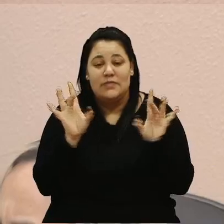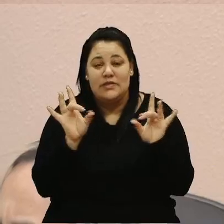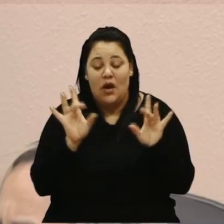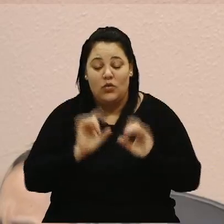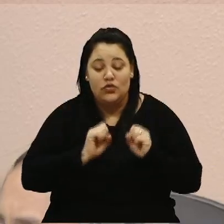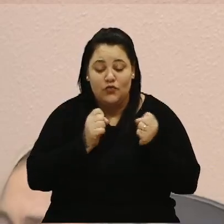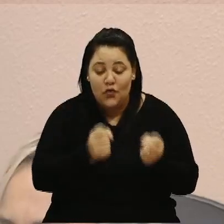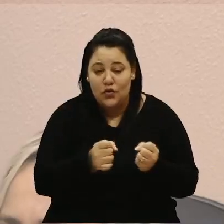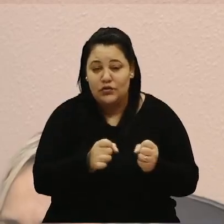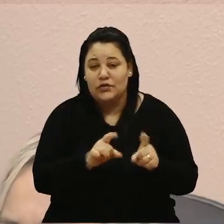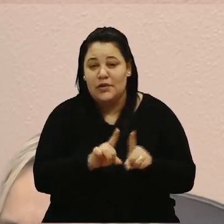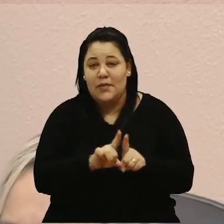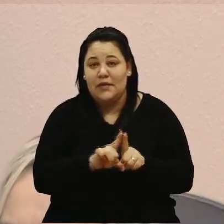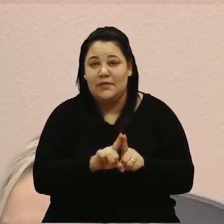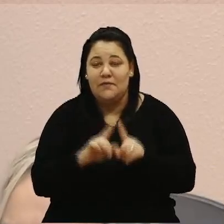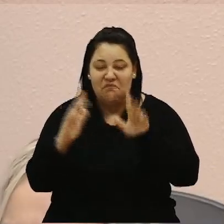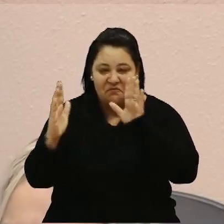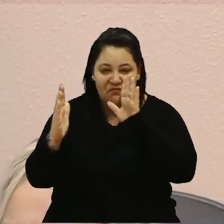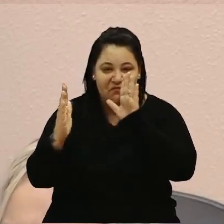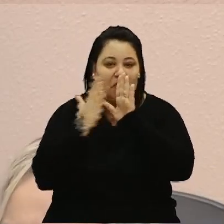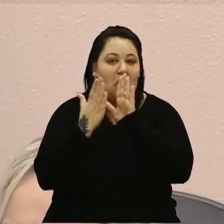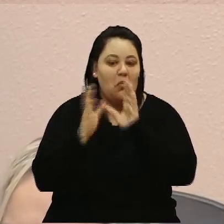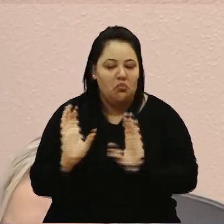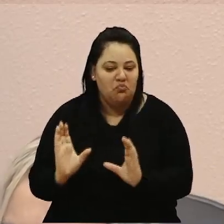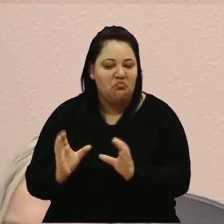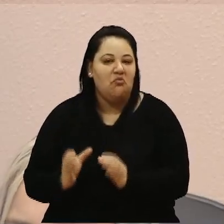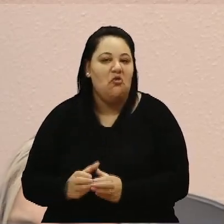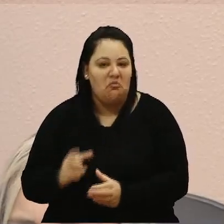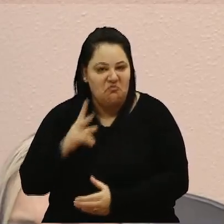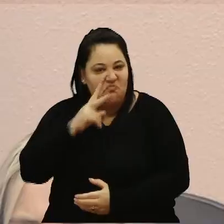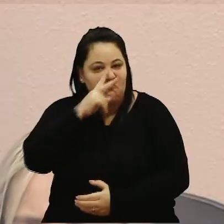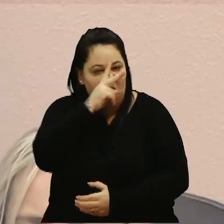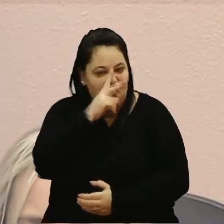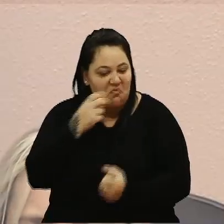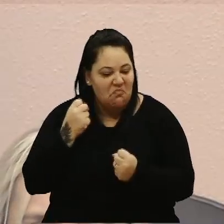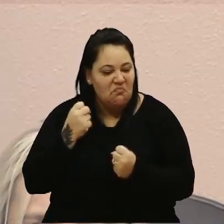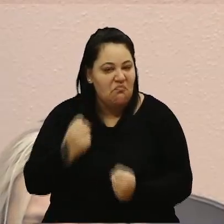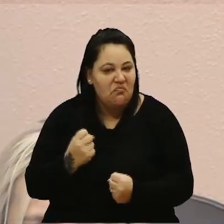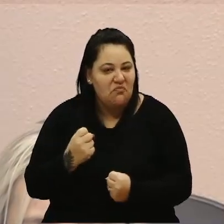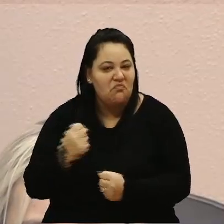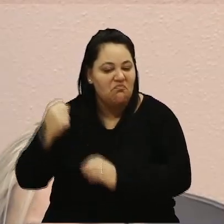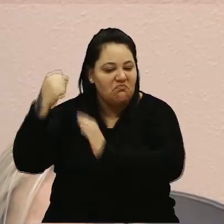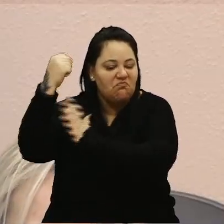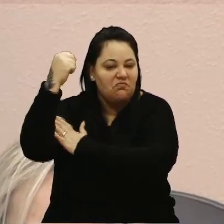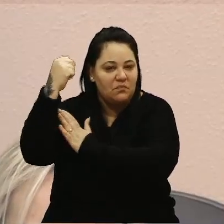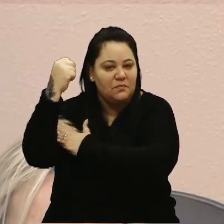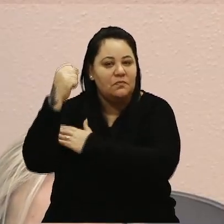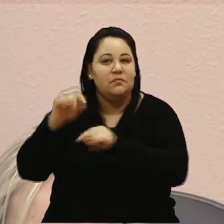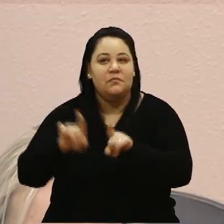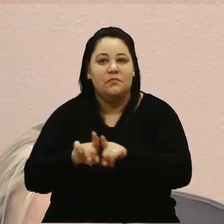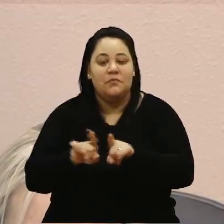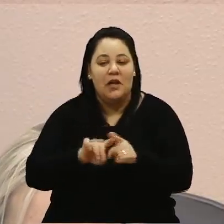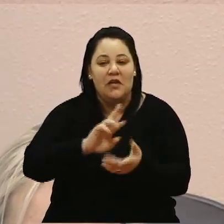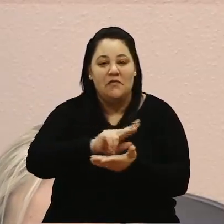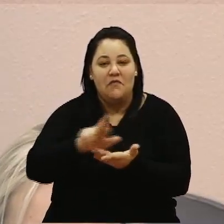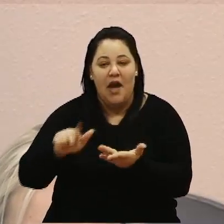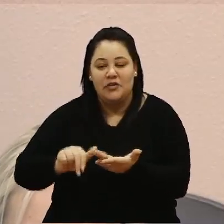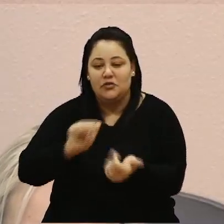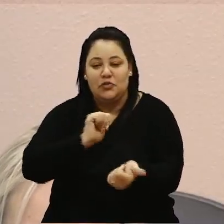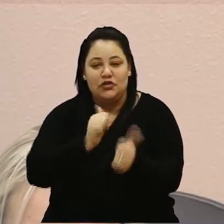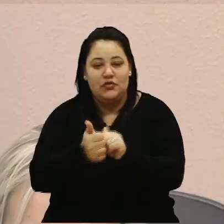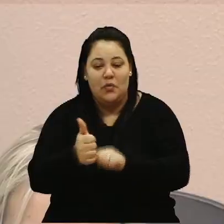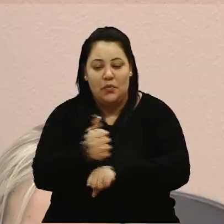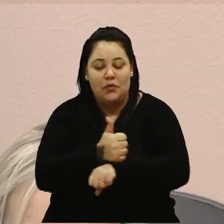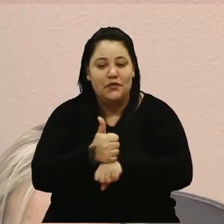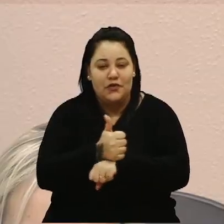dedicação, enfrentando grandes adversários com garra e compromisso, os atletas Lucas Bartelli, Otávio Hertal, Donel, Dudu,